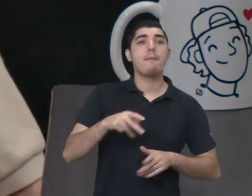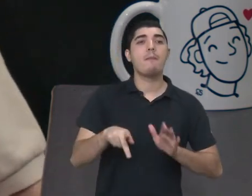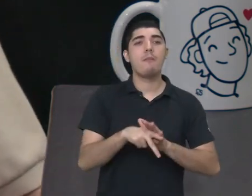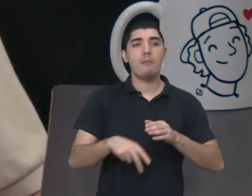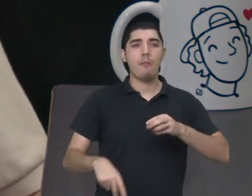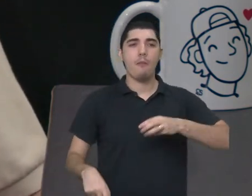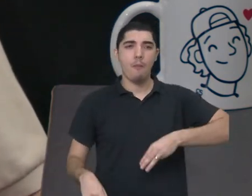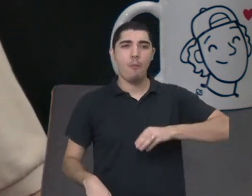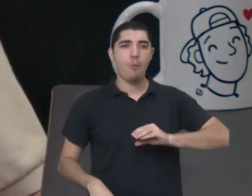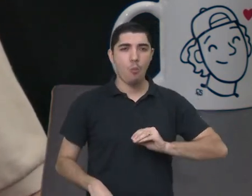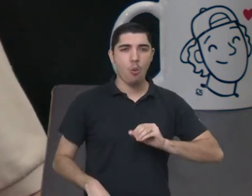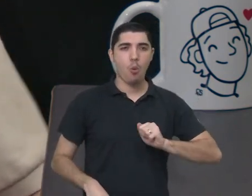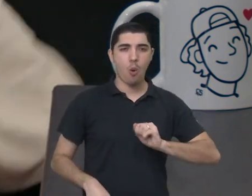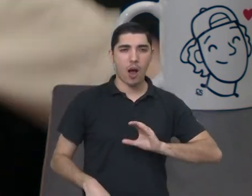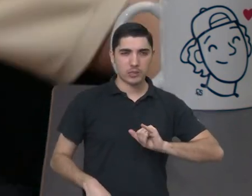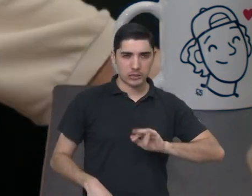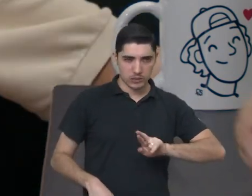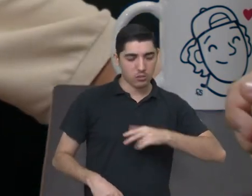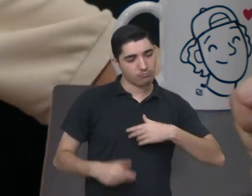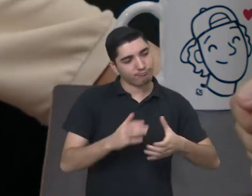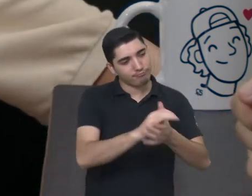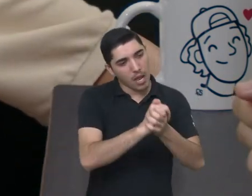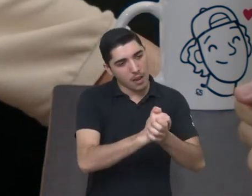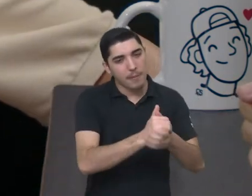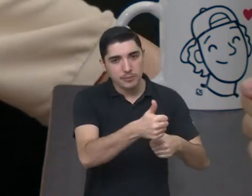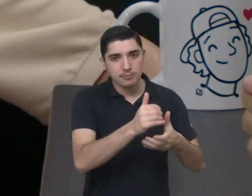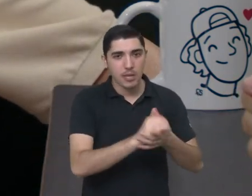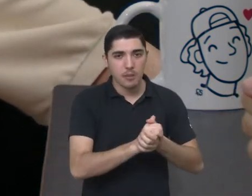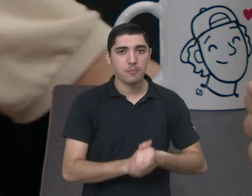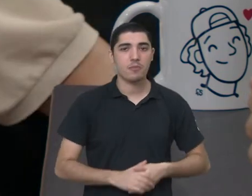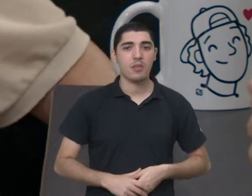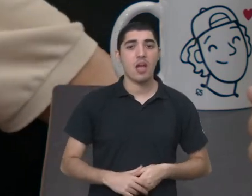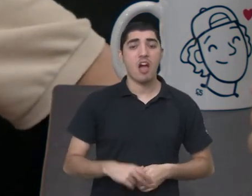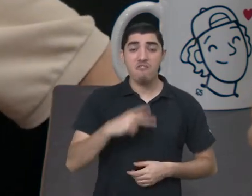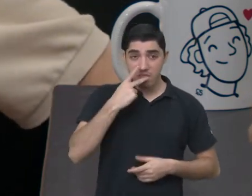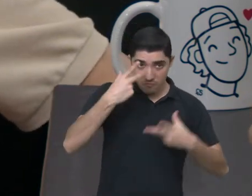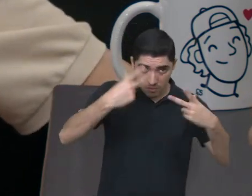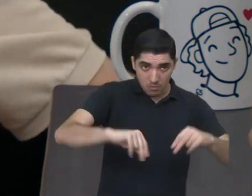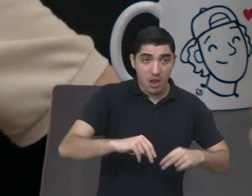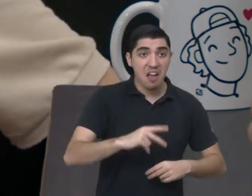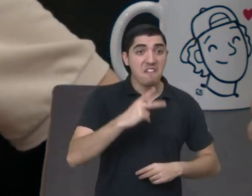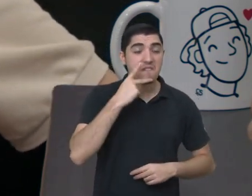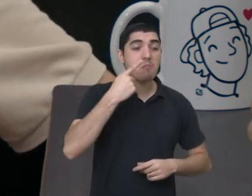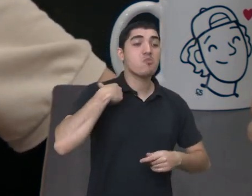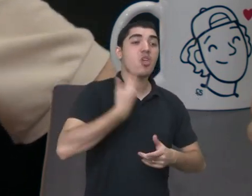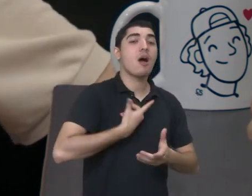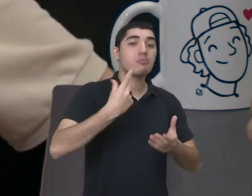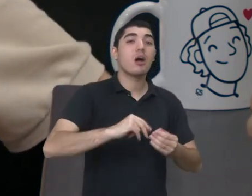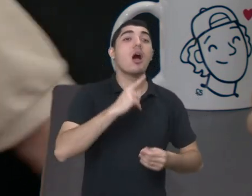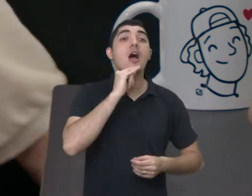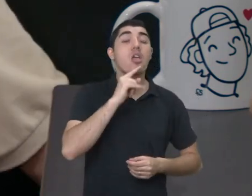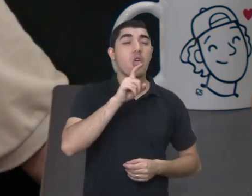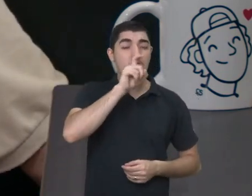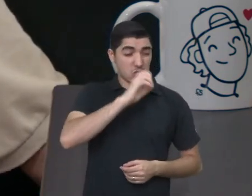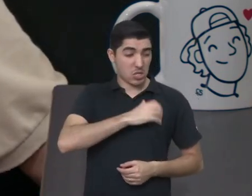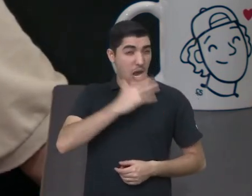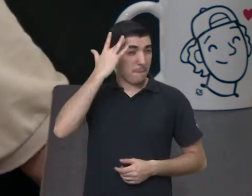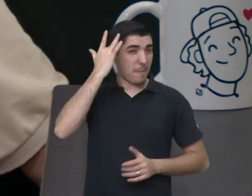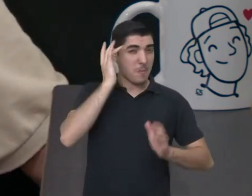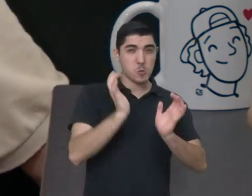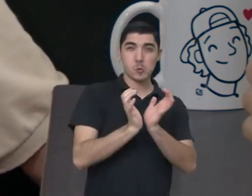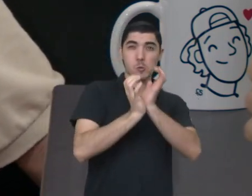lembro direitinho isso, há anos e anos atrás, anunciou lá, hoje a transmissão de, sei lá, Corinthians e Guarani.